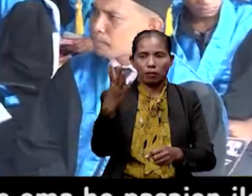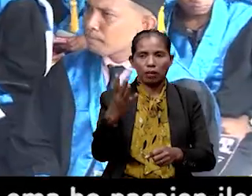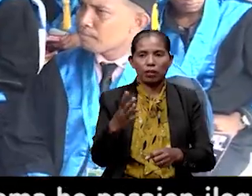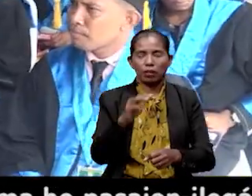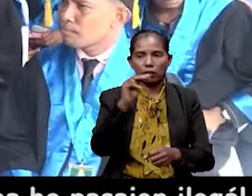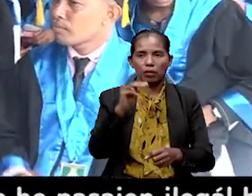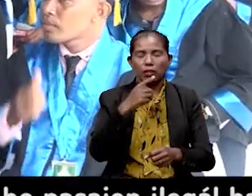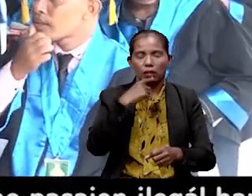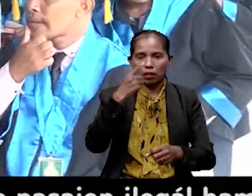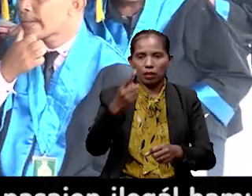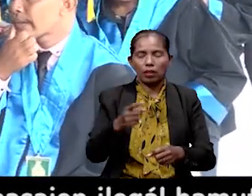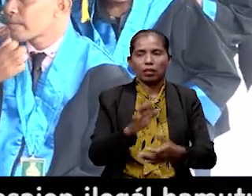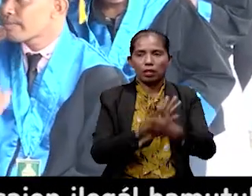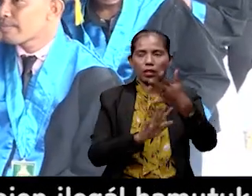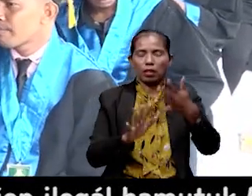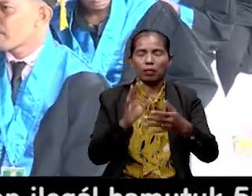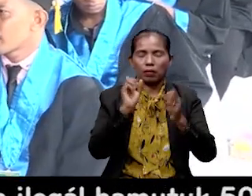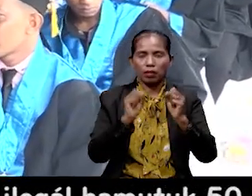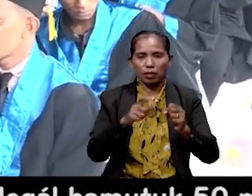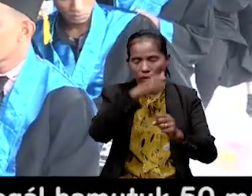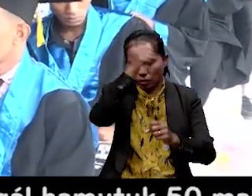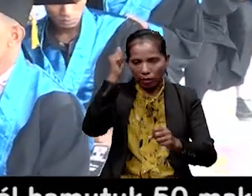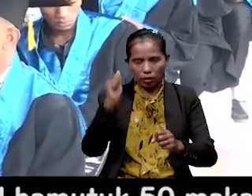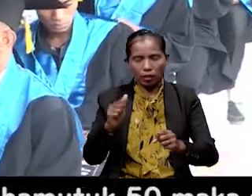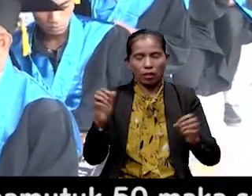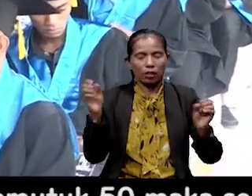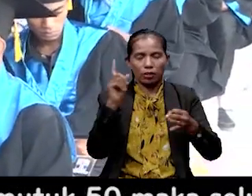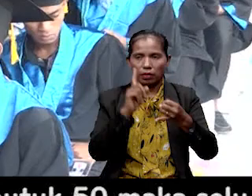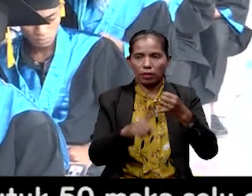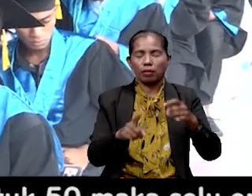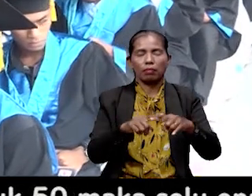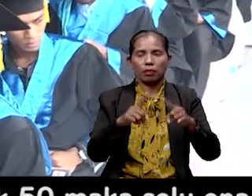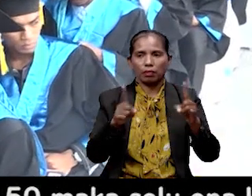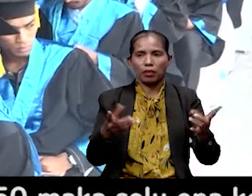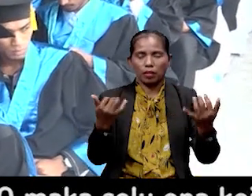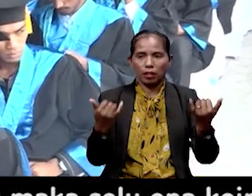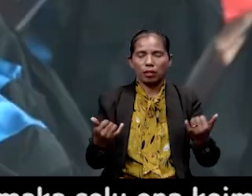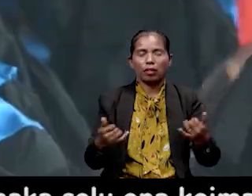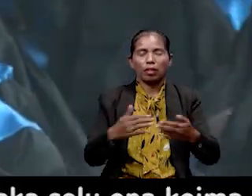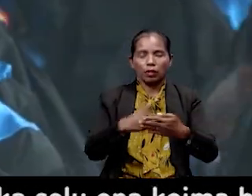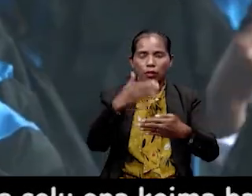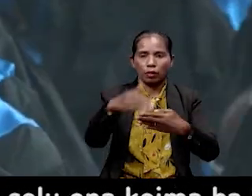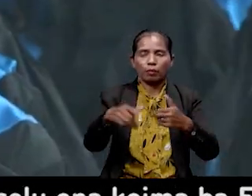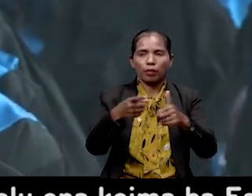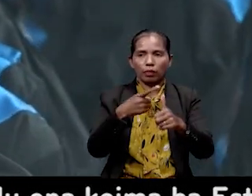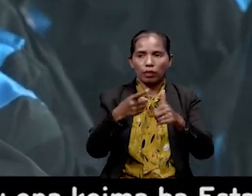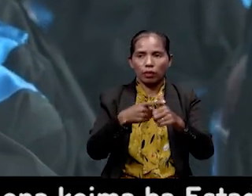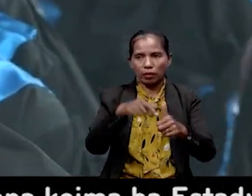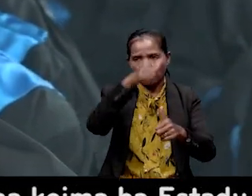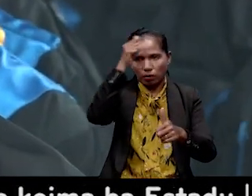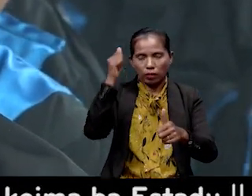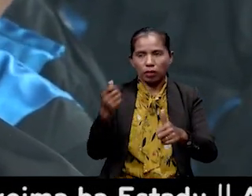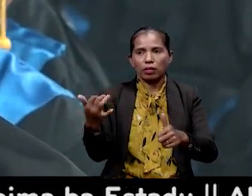ne hateteng seremonia graduação ne la os ikus mai be ida ne hanesa espaço primeiro ba graduadu